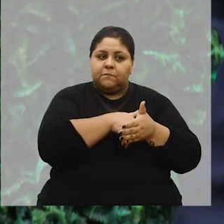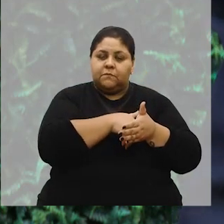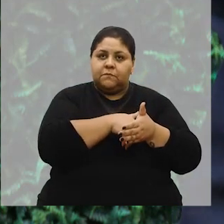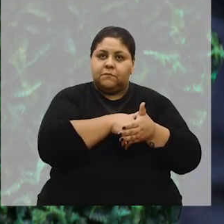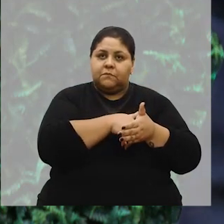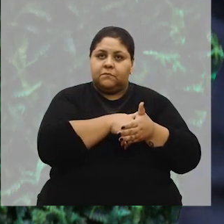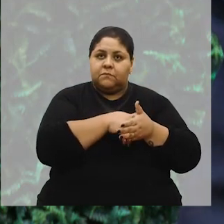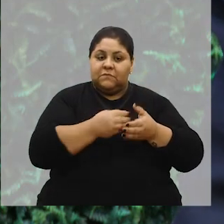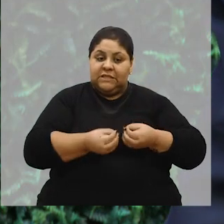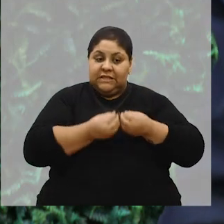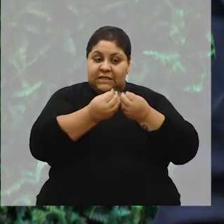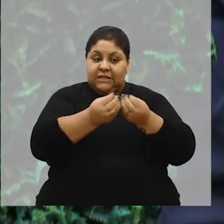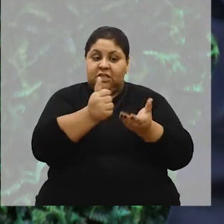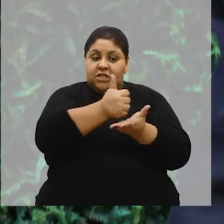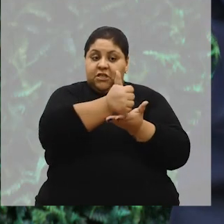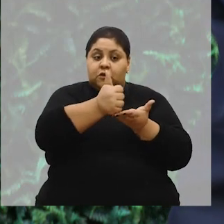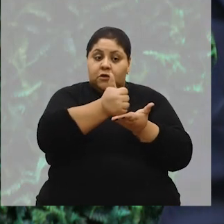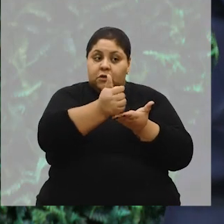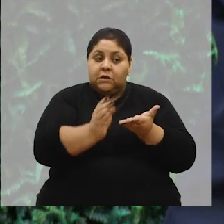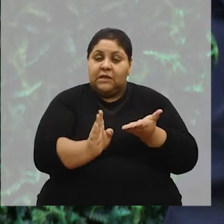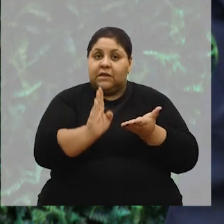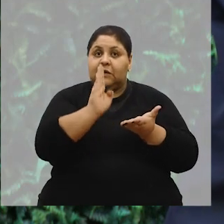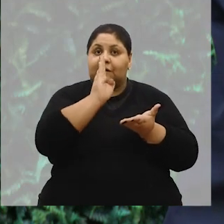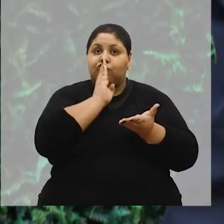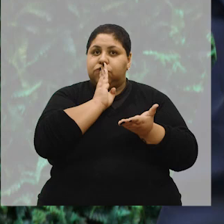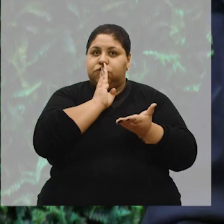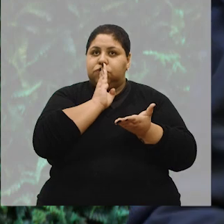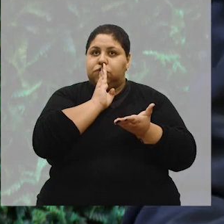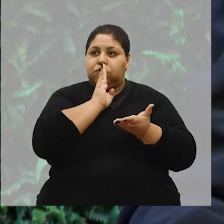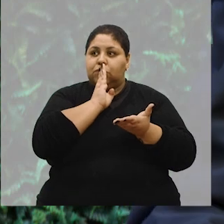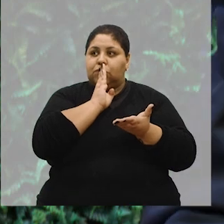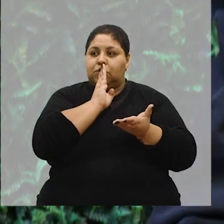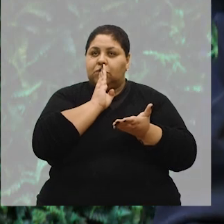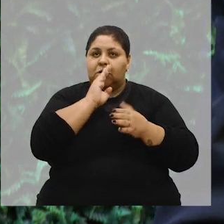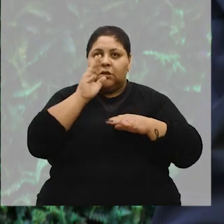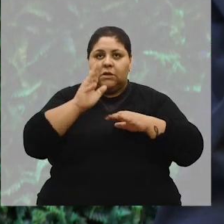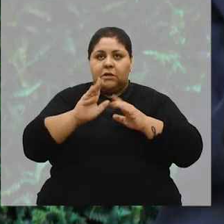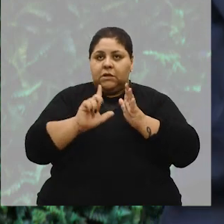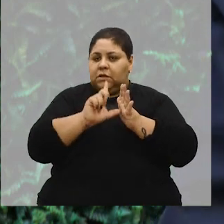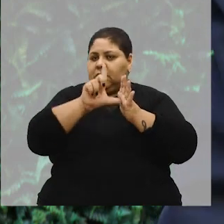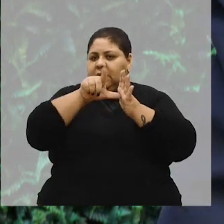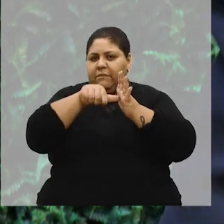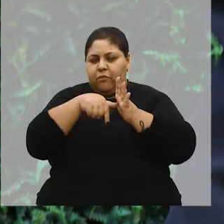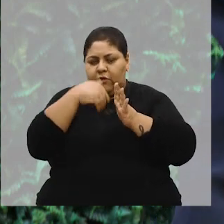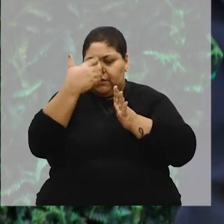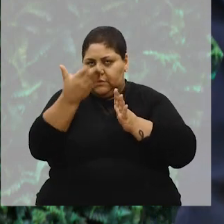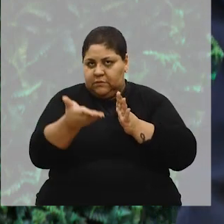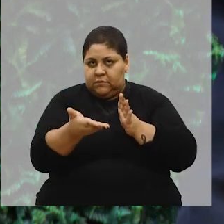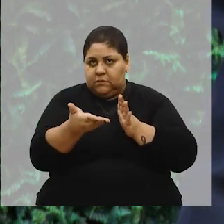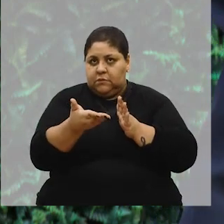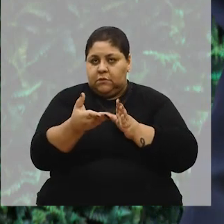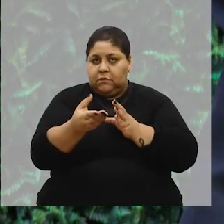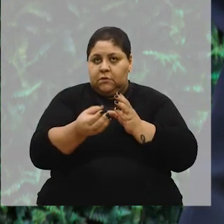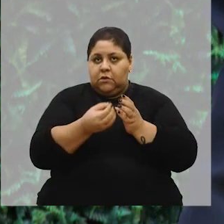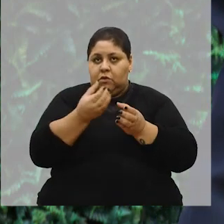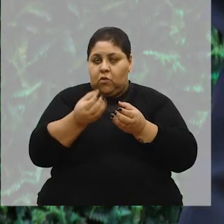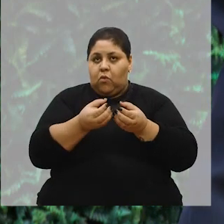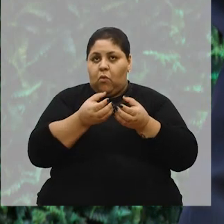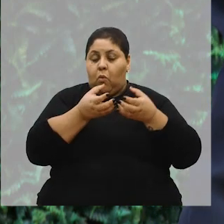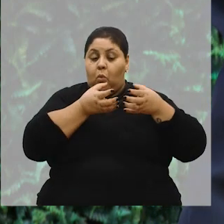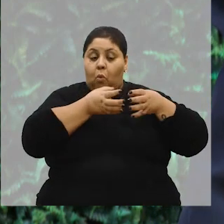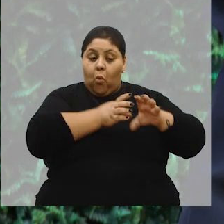Ela deu esse suporte, aquele silêncio deu esse suporte, tanto que mais adiante, depois, com a